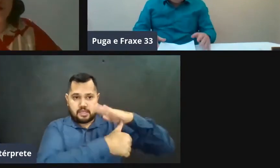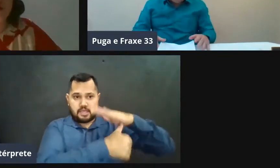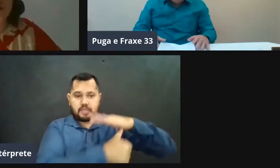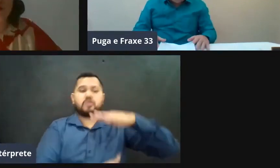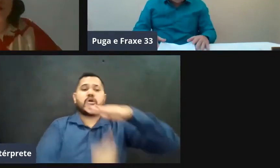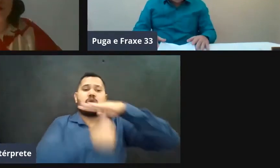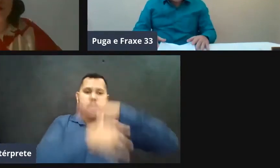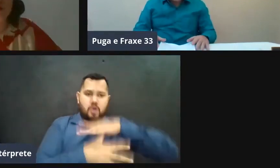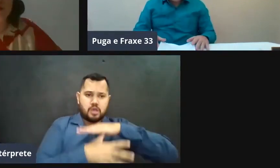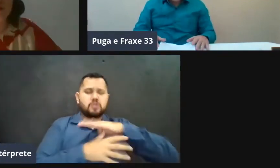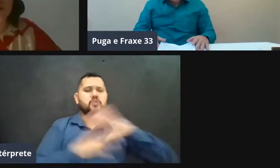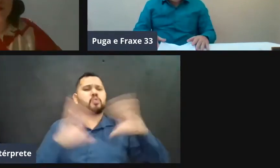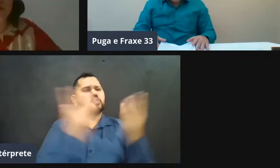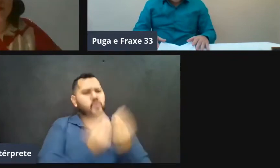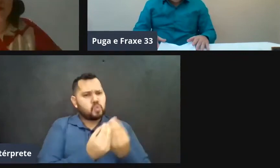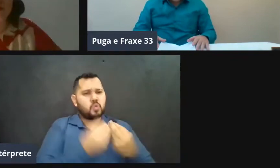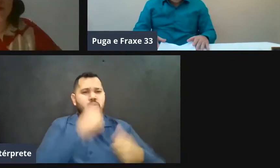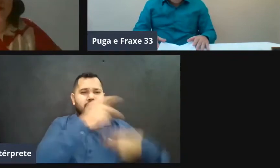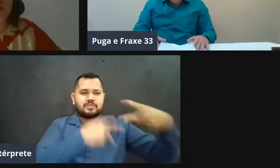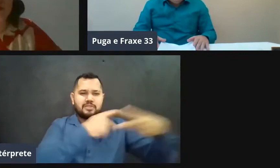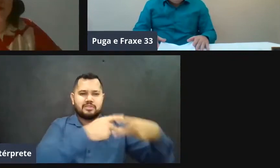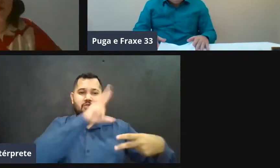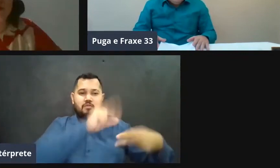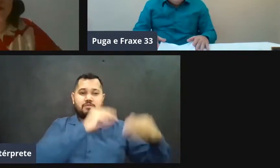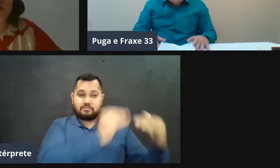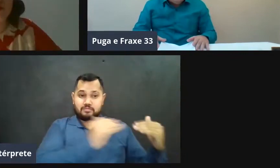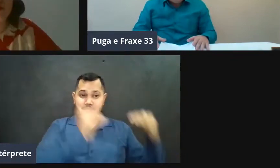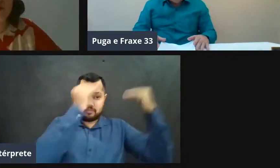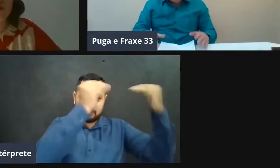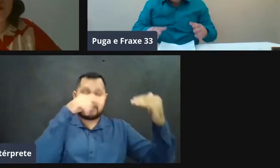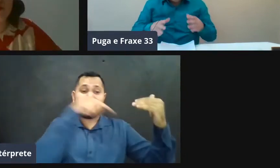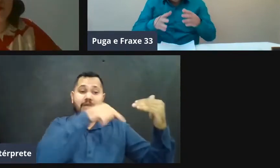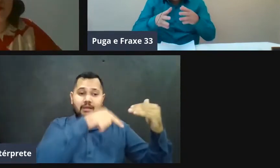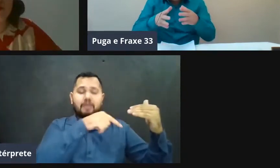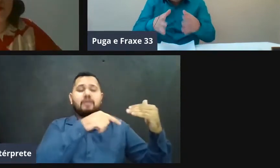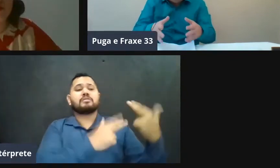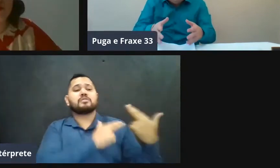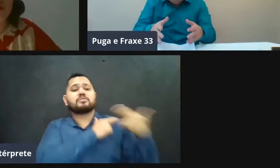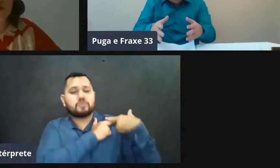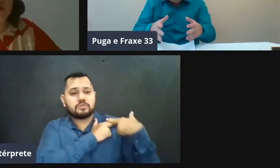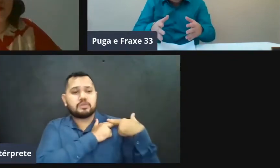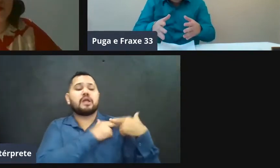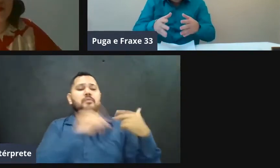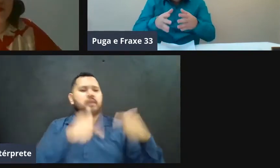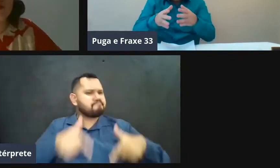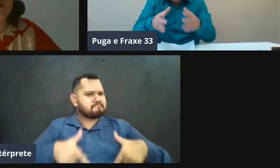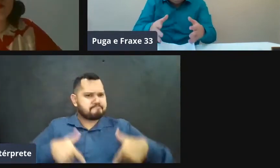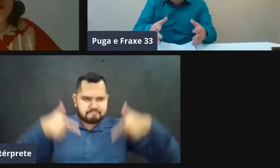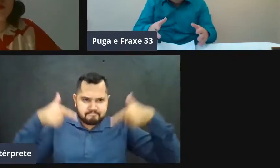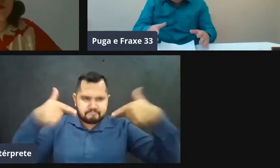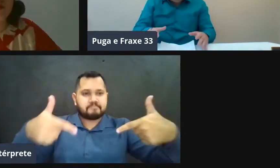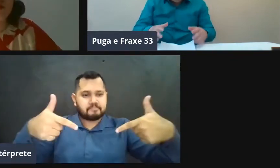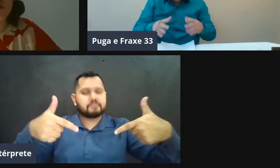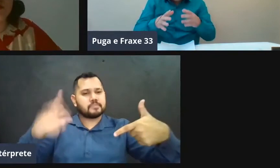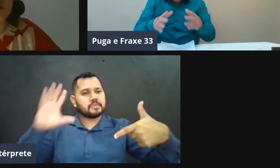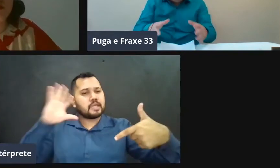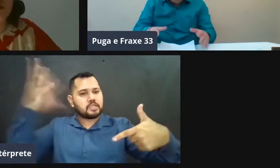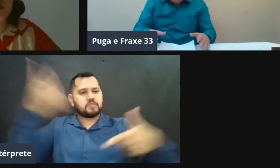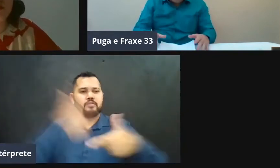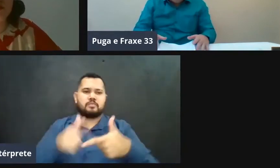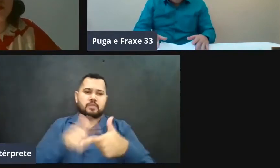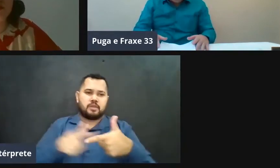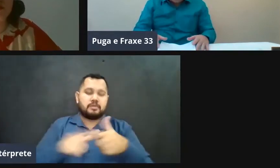e de toda a administração superior é ser um papel de sermos proativos na resolução de problemas